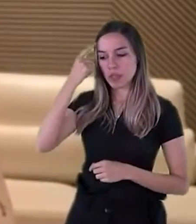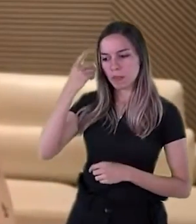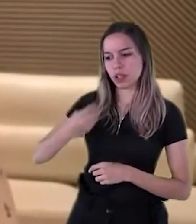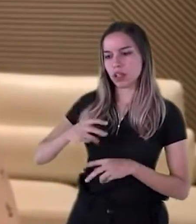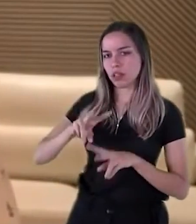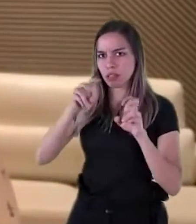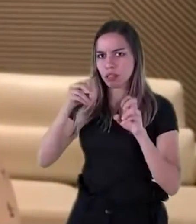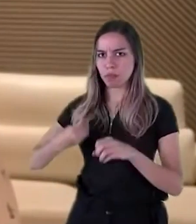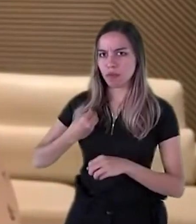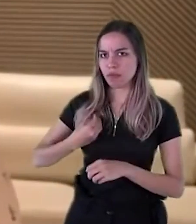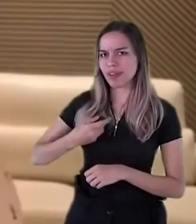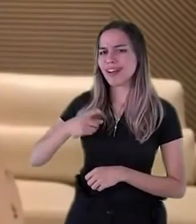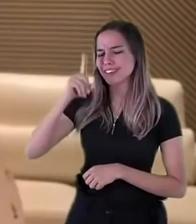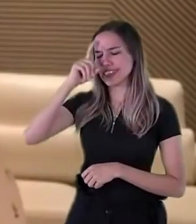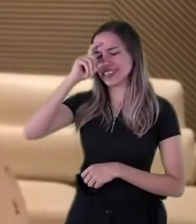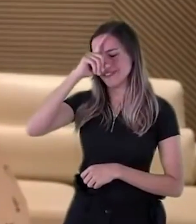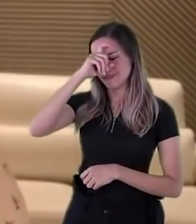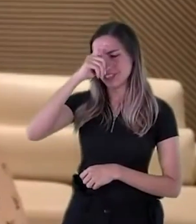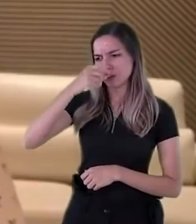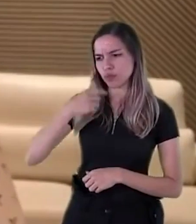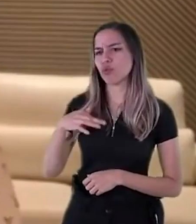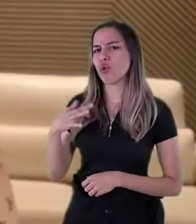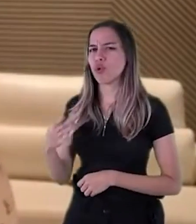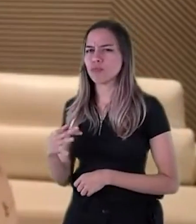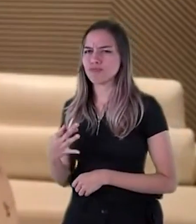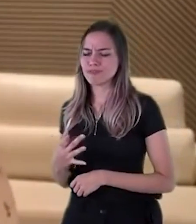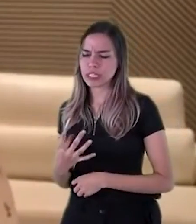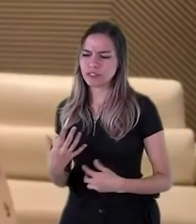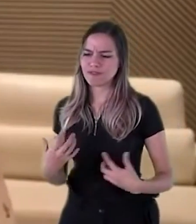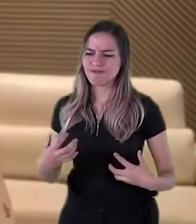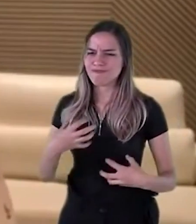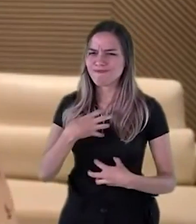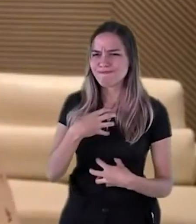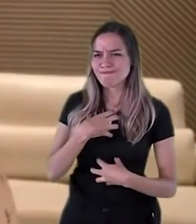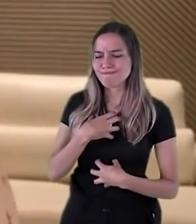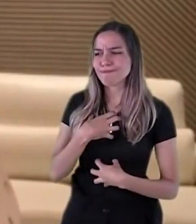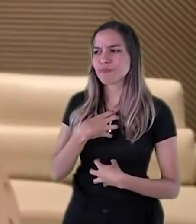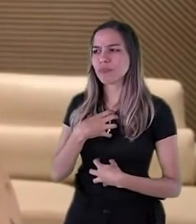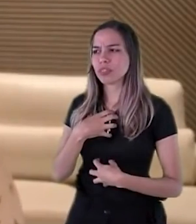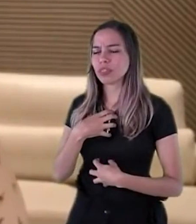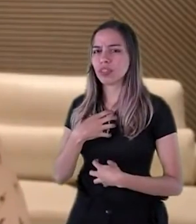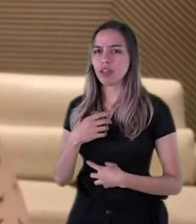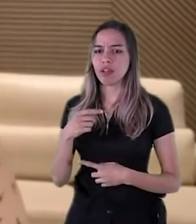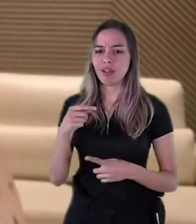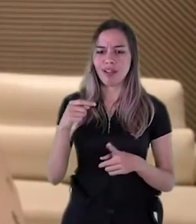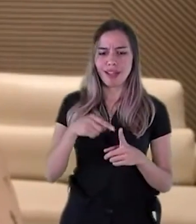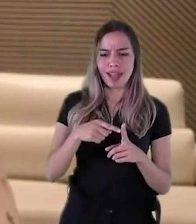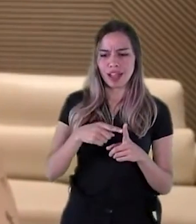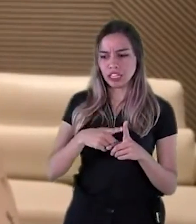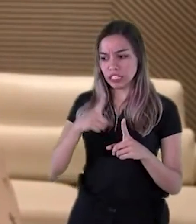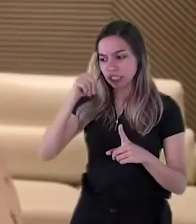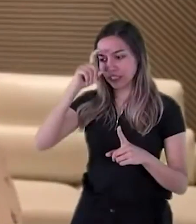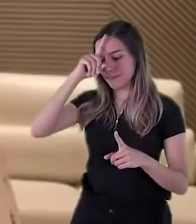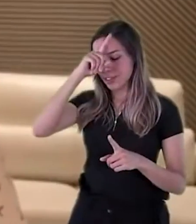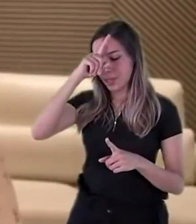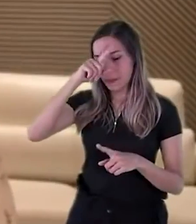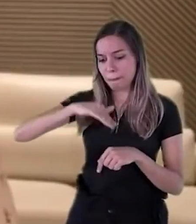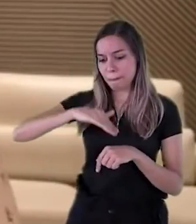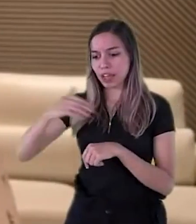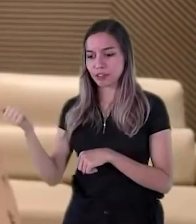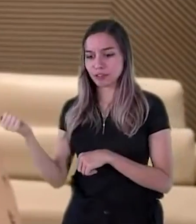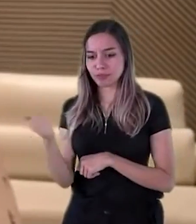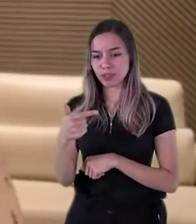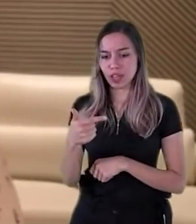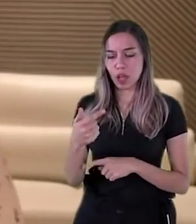fácil. E para ela um exercício ainda mais difícil, porque era um repensar sabendo que ela